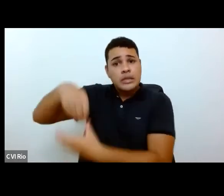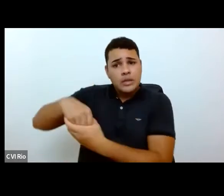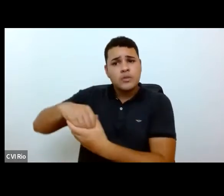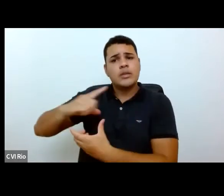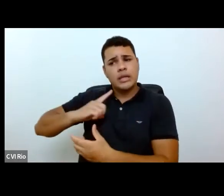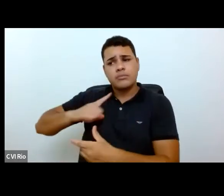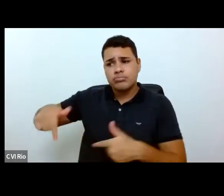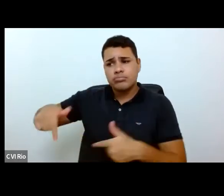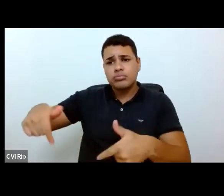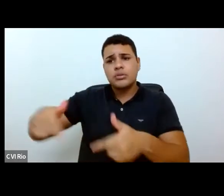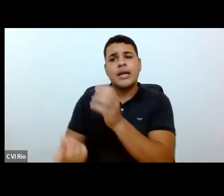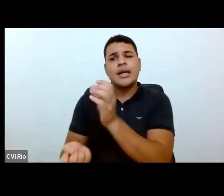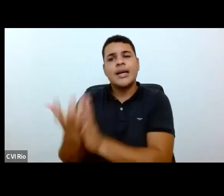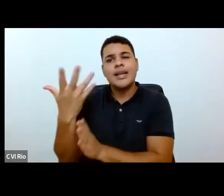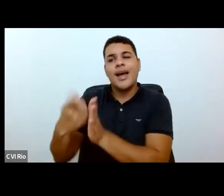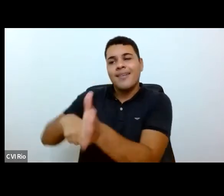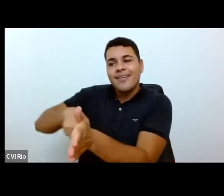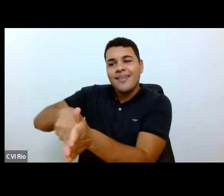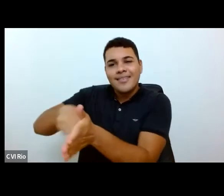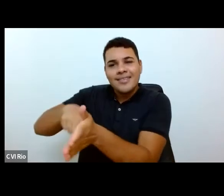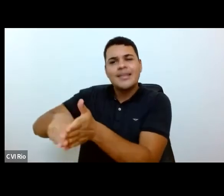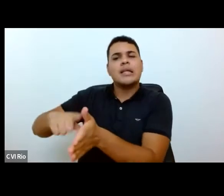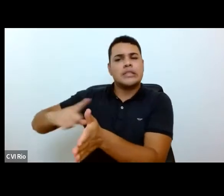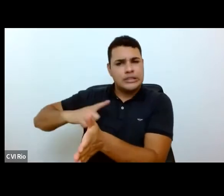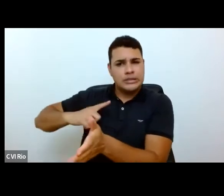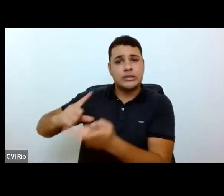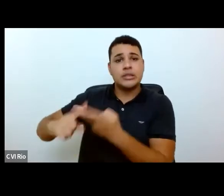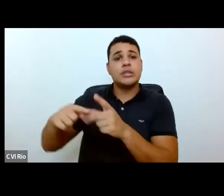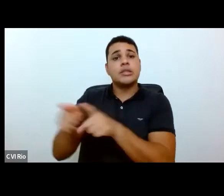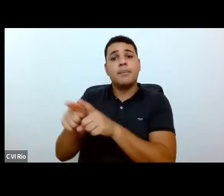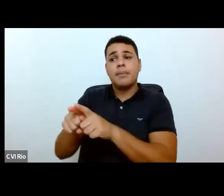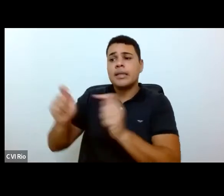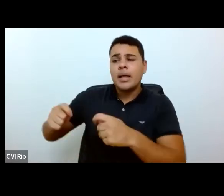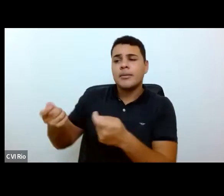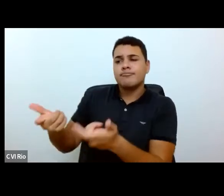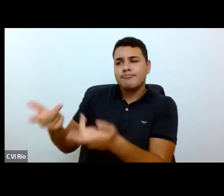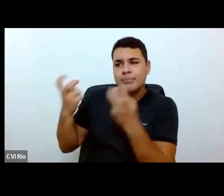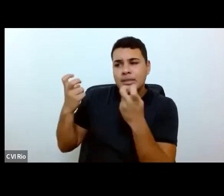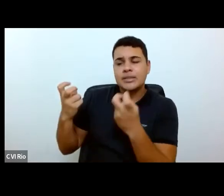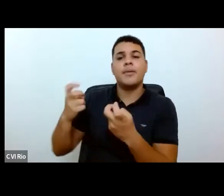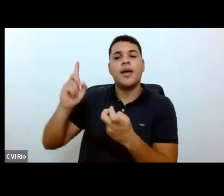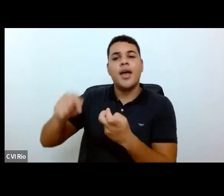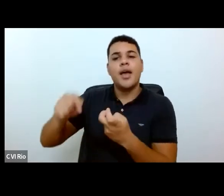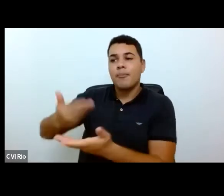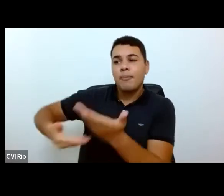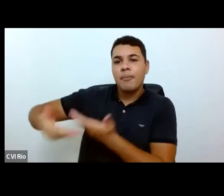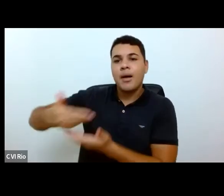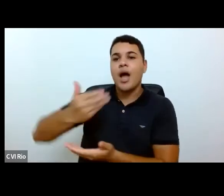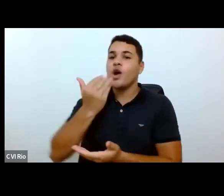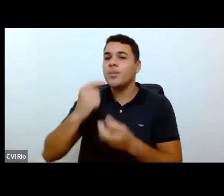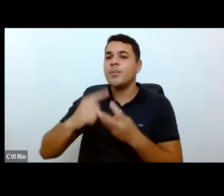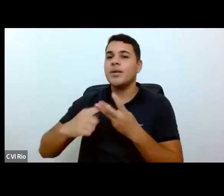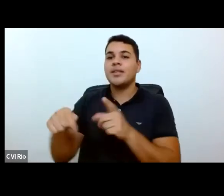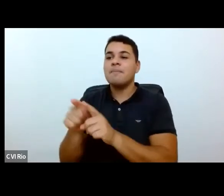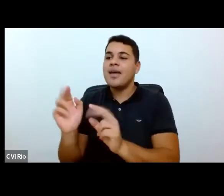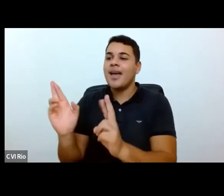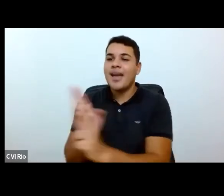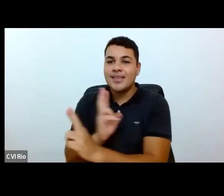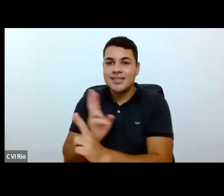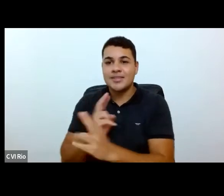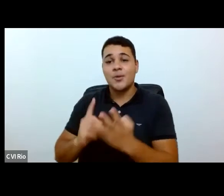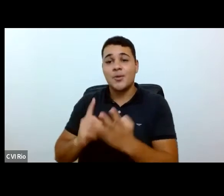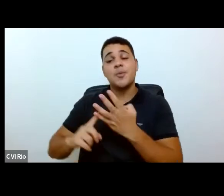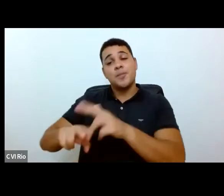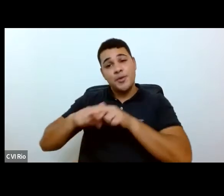sociabilidade, de perceber, né, a alimentação, a troca, a amizade, o acolhimento, né? Então, para mim, a Casa Nenhum,